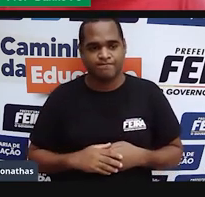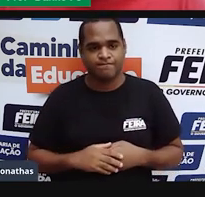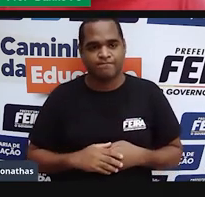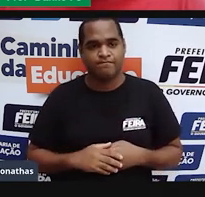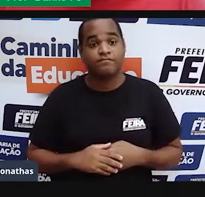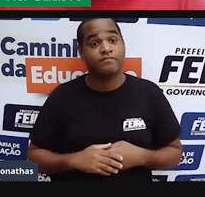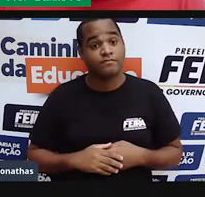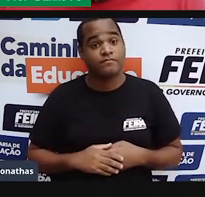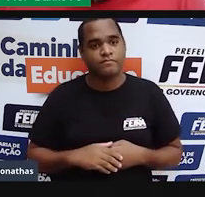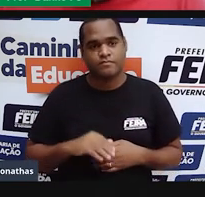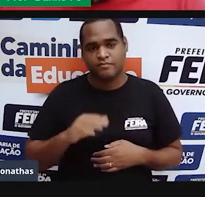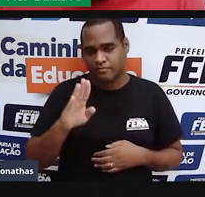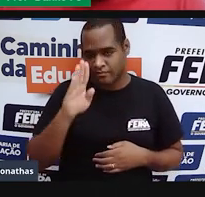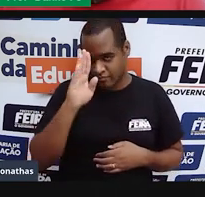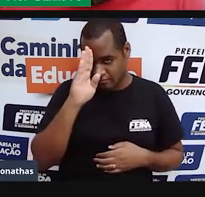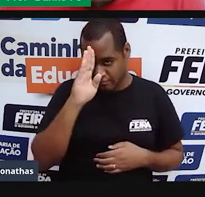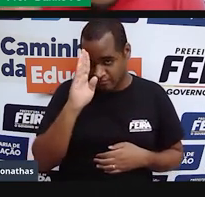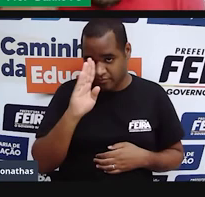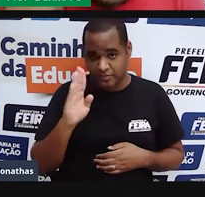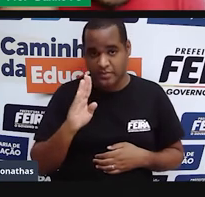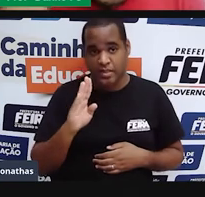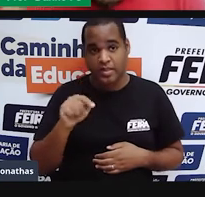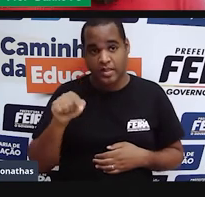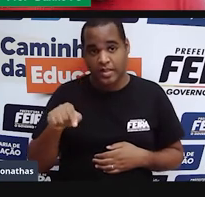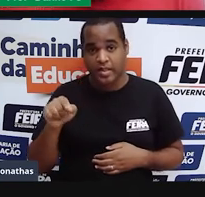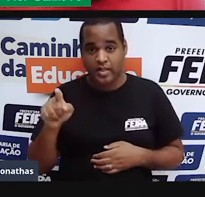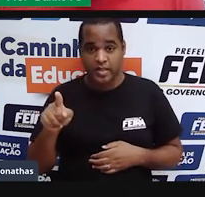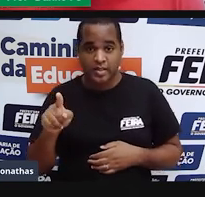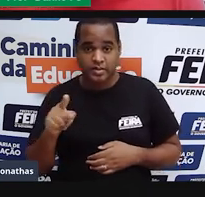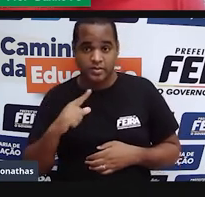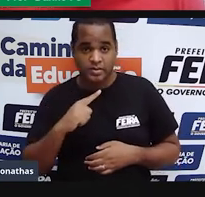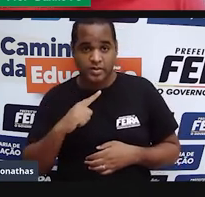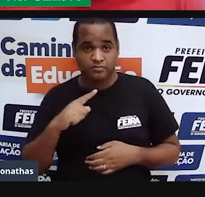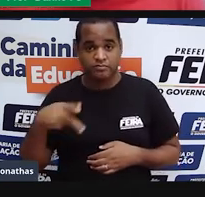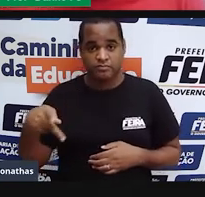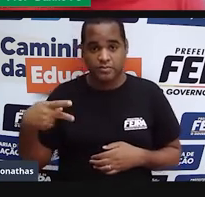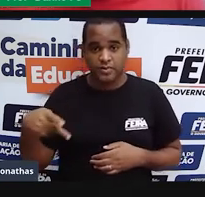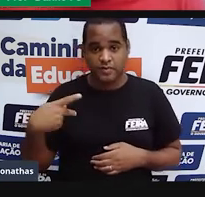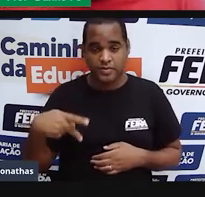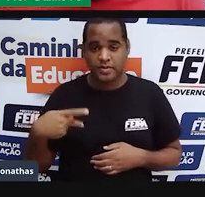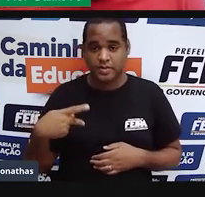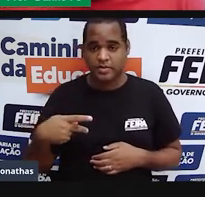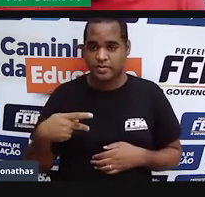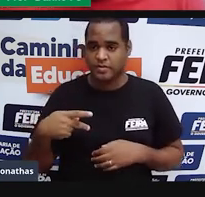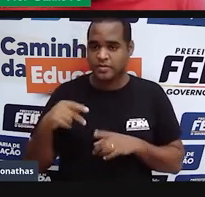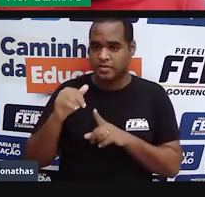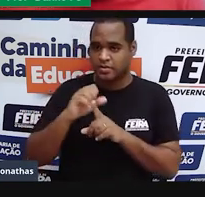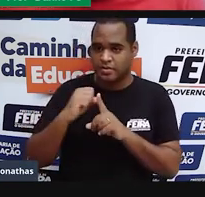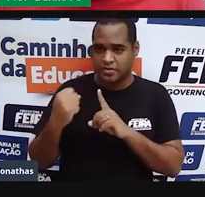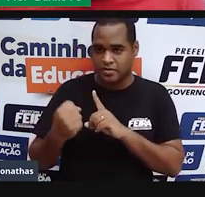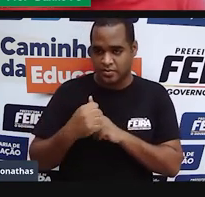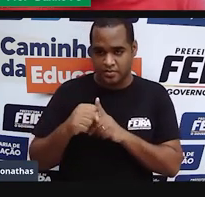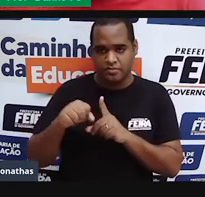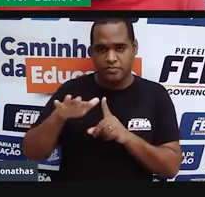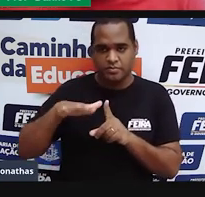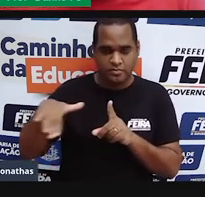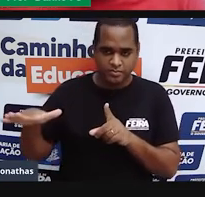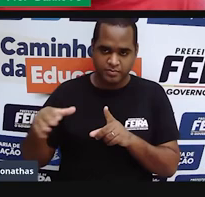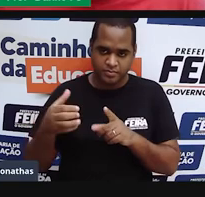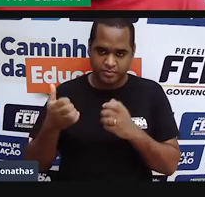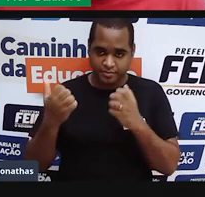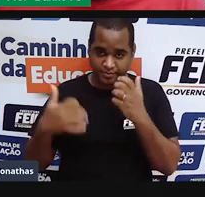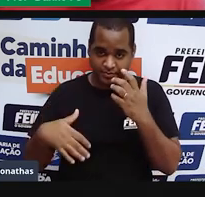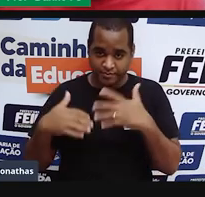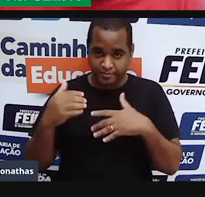enquanto consequência no Brasil e no Paraguai, a consequência dessa guerra foi o empobrecimento da sociedade, no